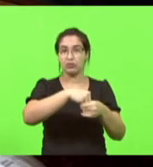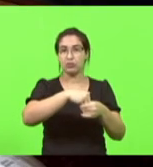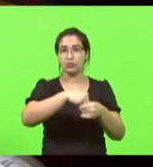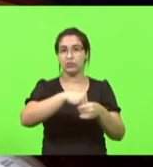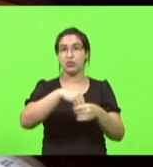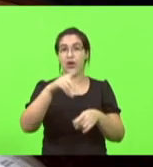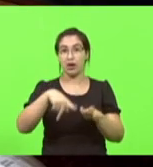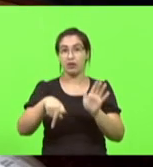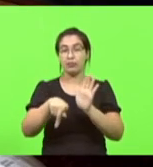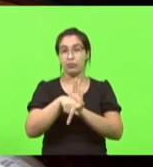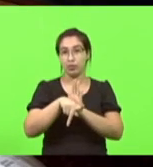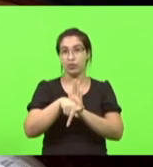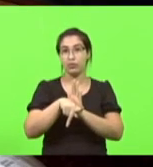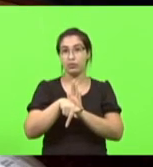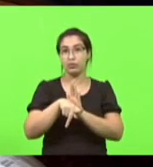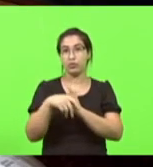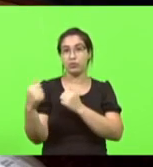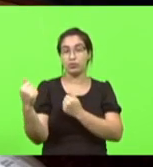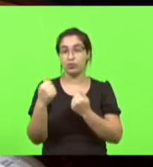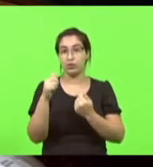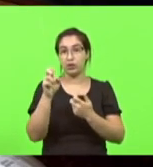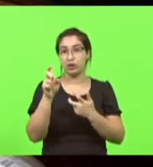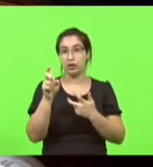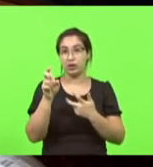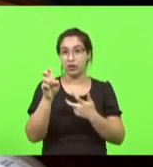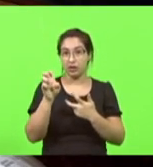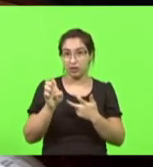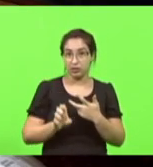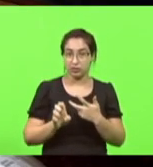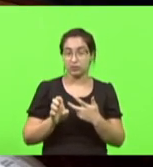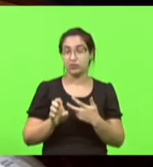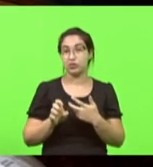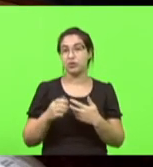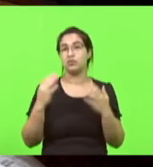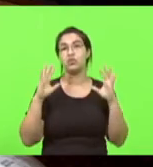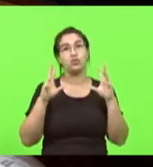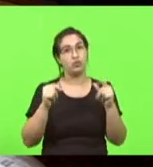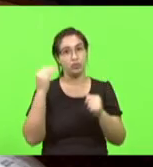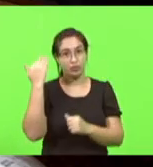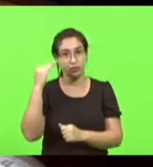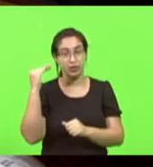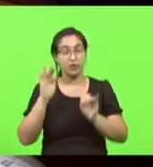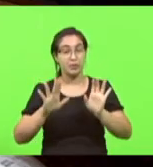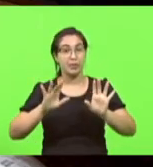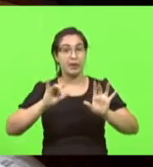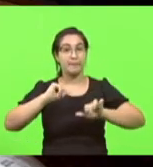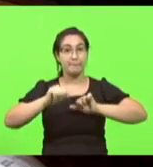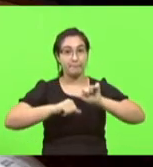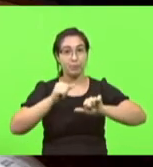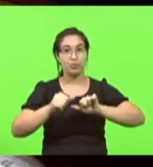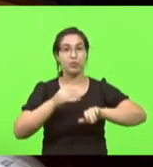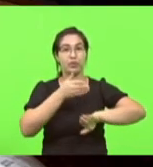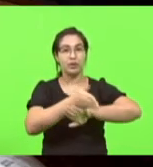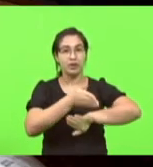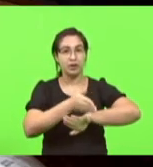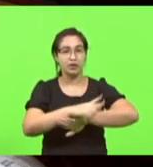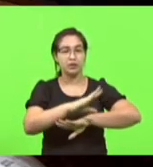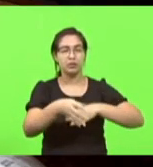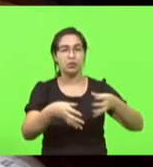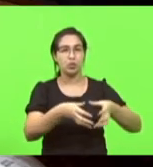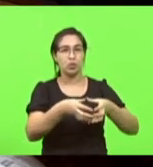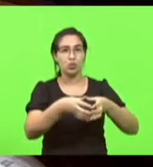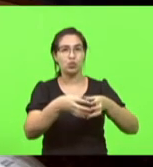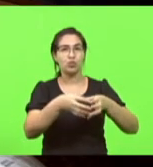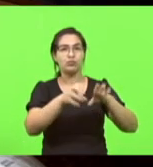Poder Executivo, conforme todos nós entendemos. Então, por alterar a forma de acesso ao órgão, de estrutura do